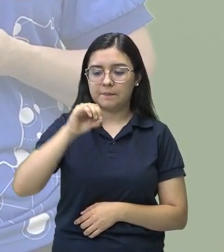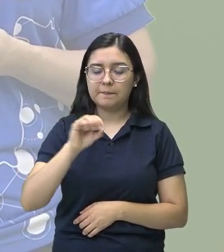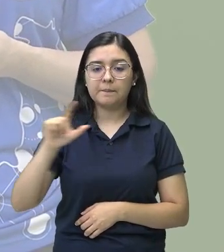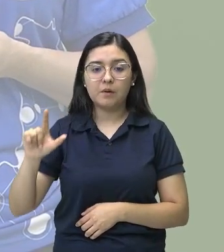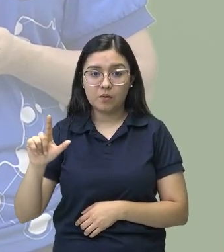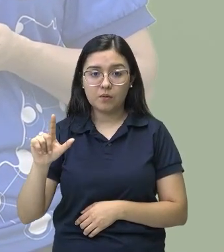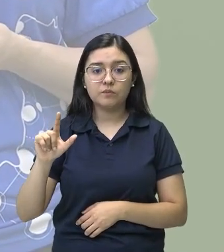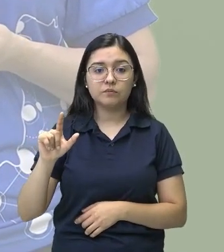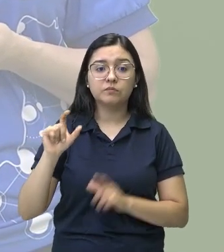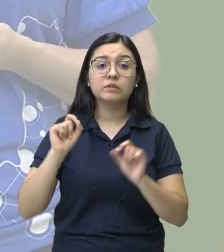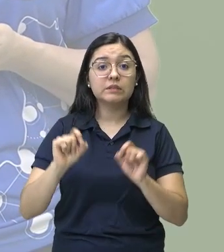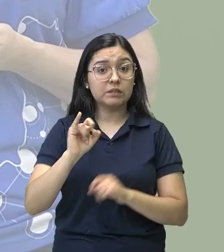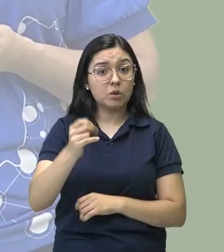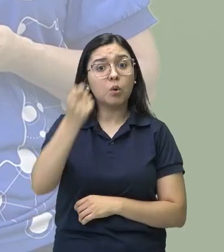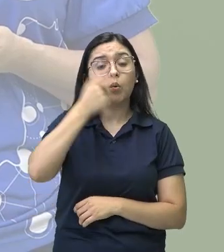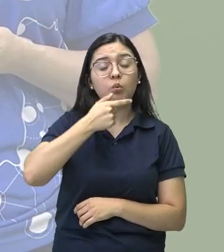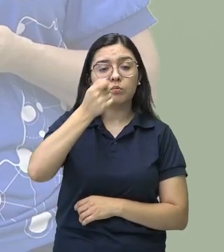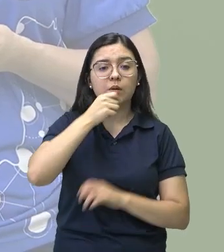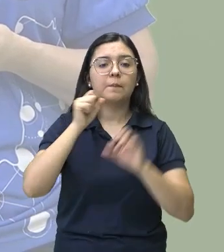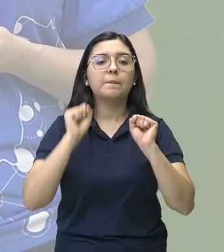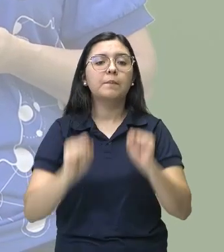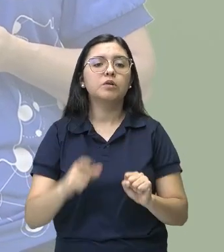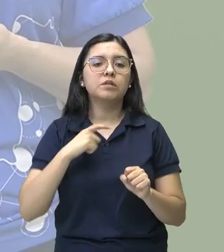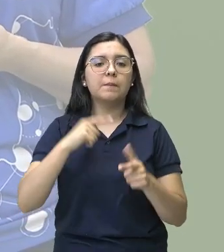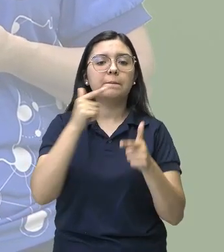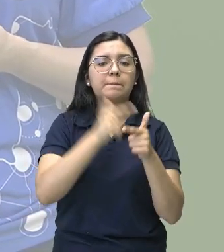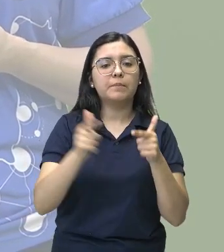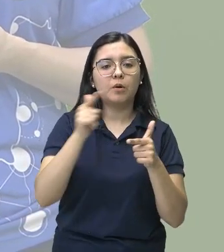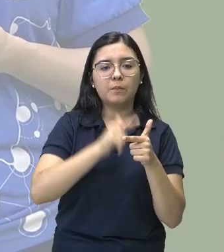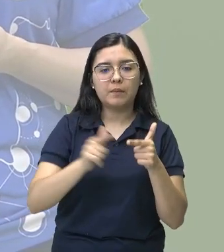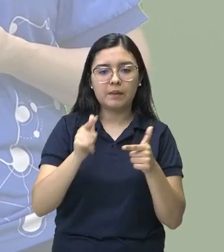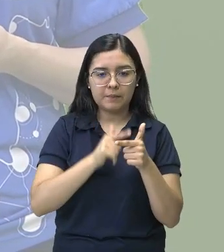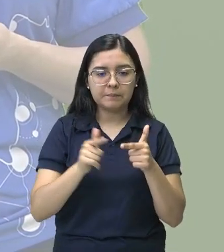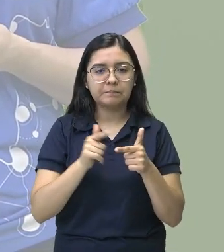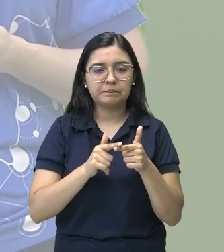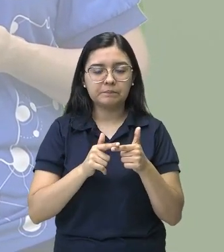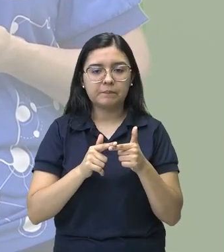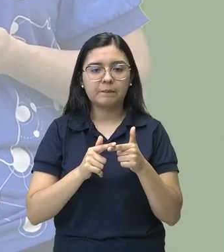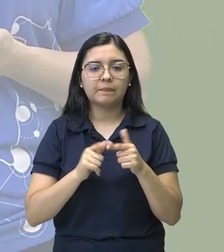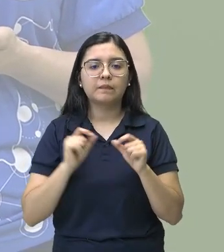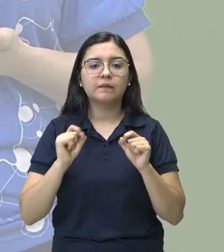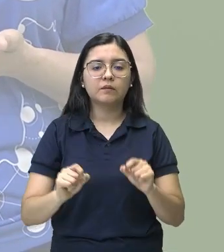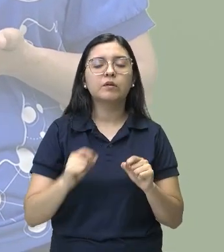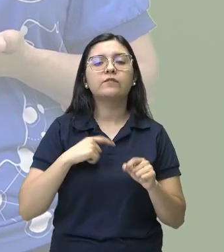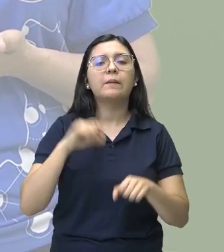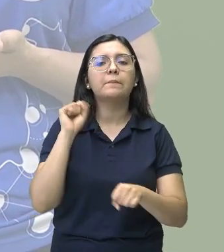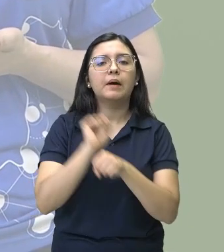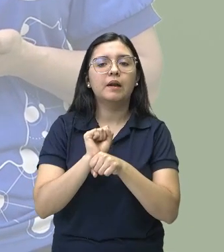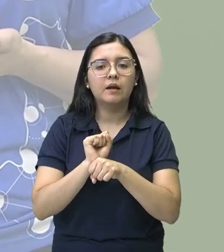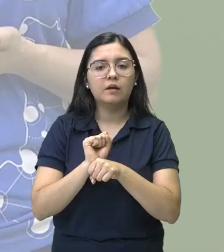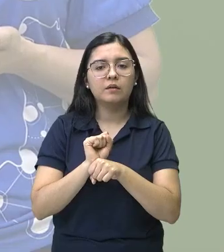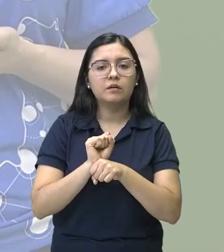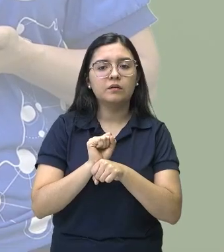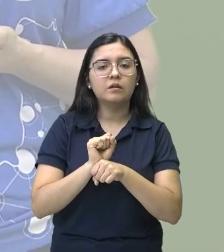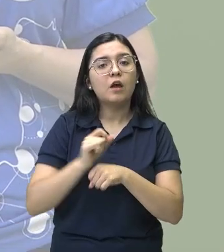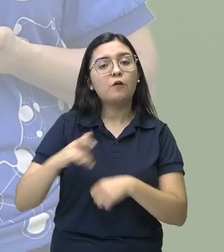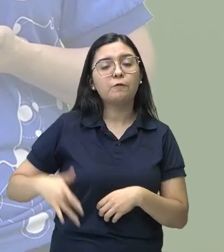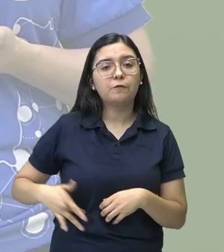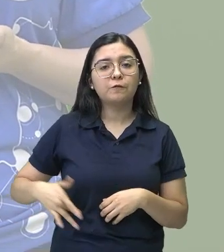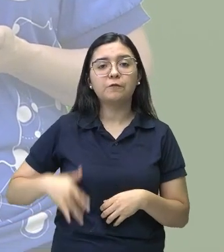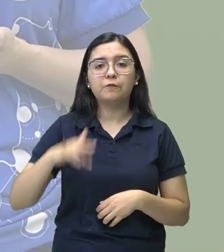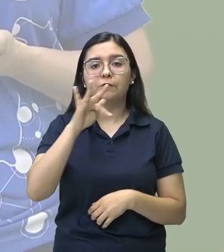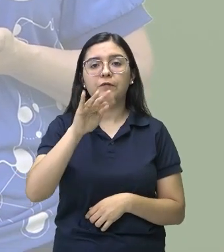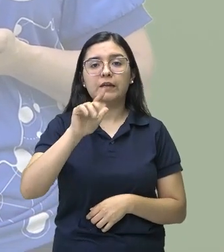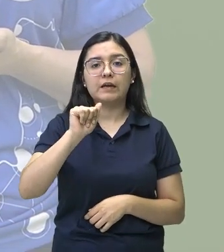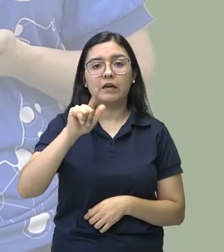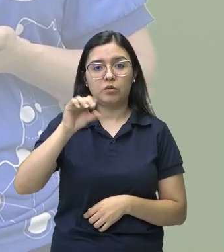do paracetamol, ele pode causar a falência hepática, né? O que vai parar de funcionar aí? É o nosso fígado, que